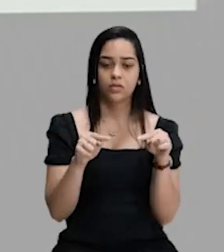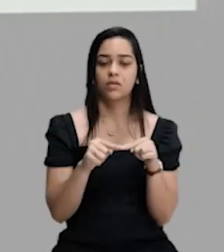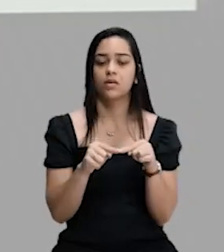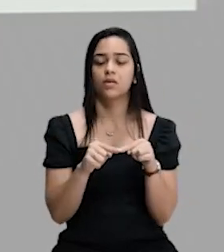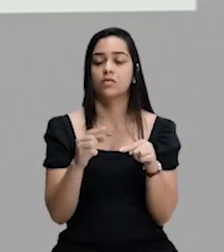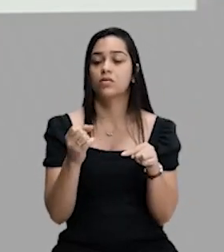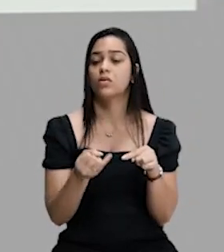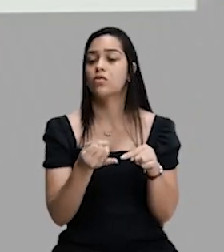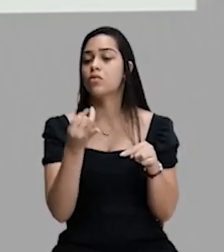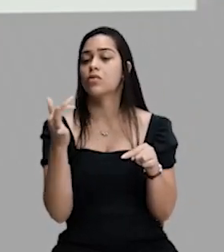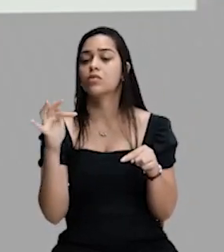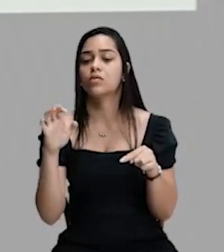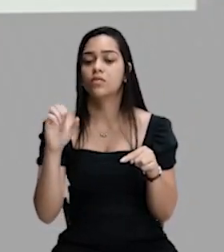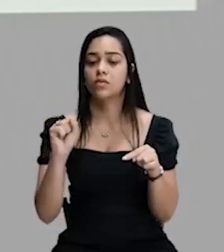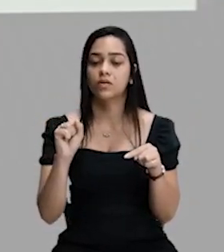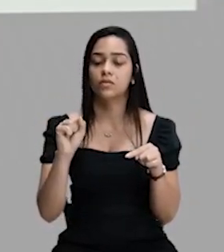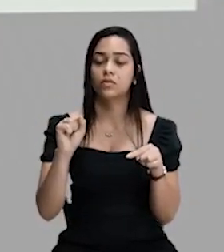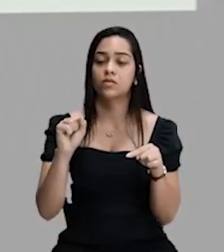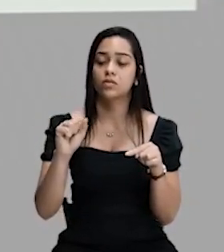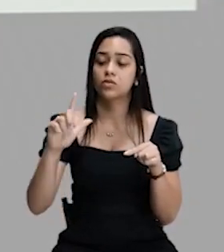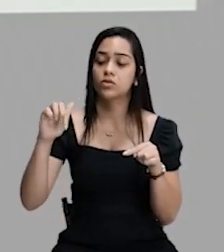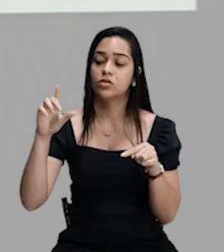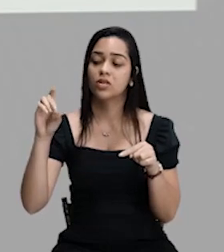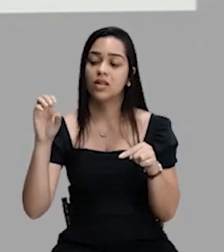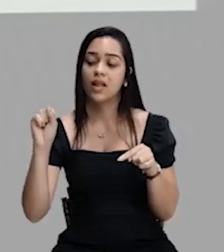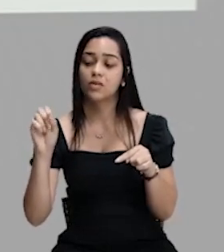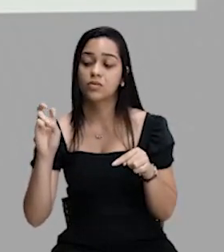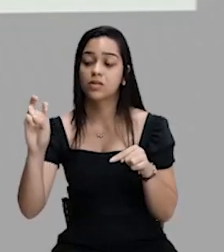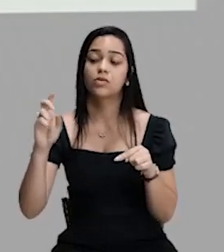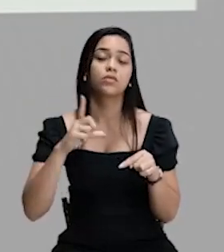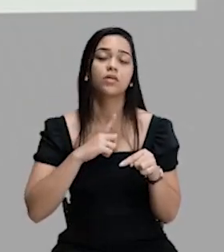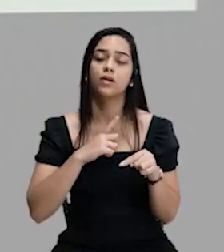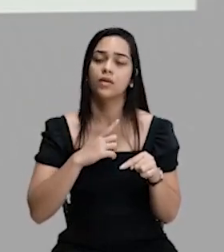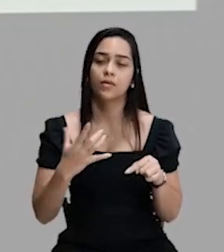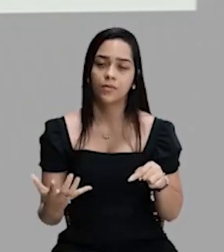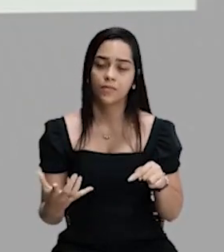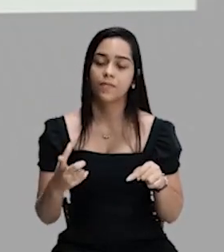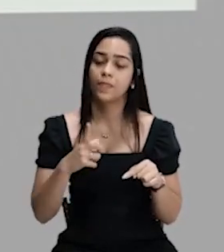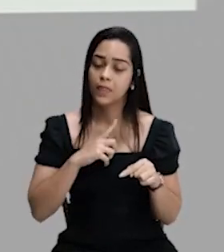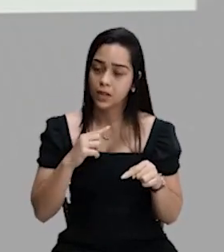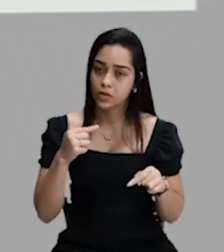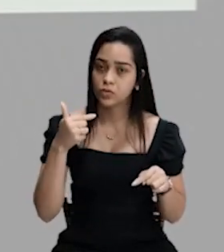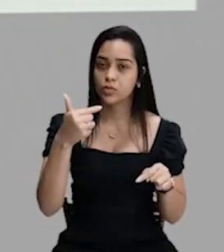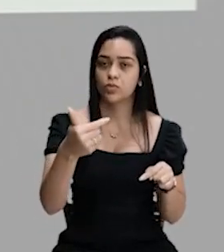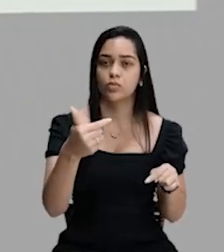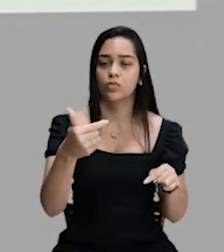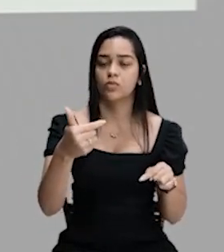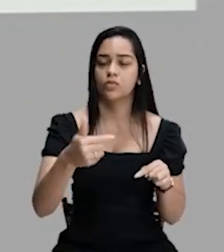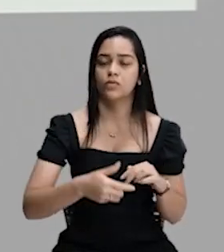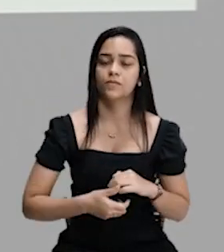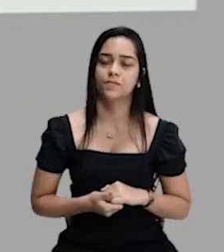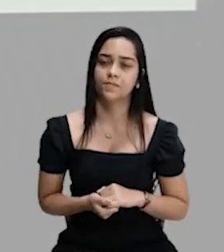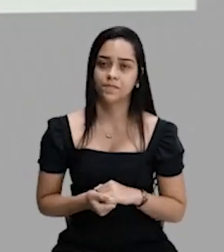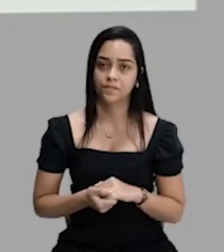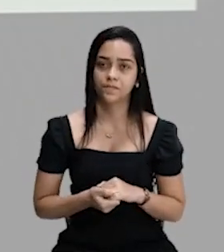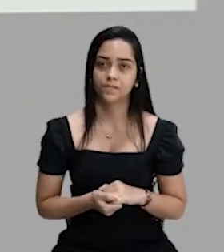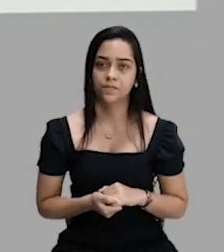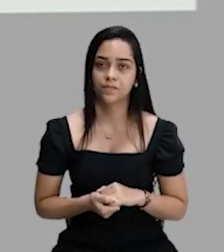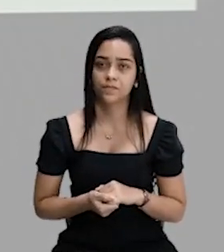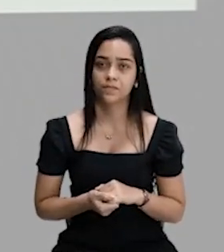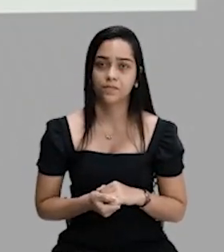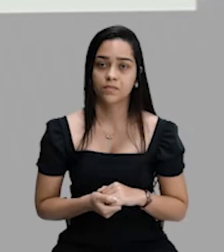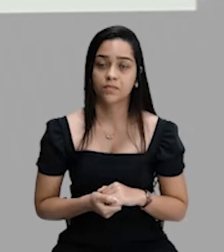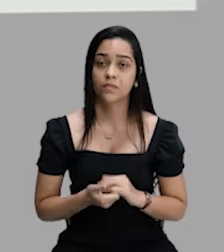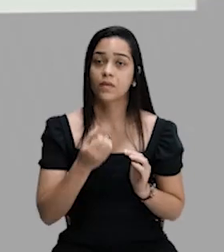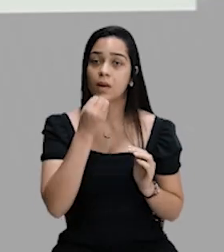quantas faces pentagonais o meu poliedro tem tem Duas Faces pentagonais tá